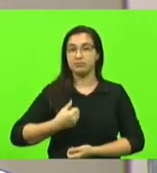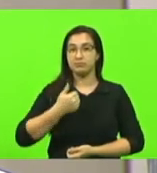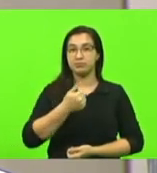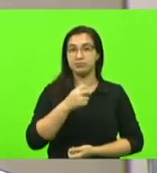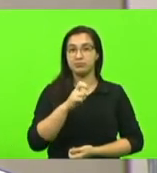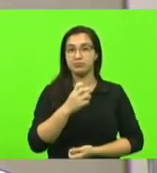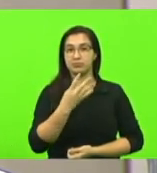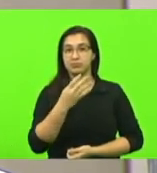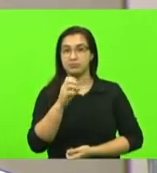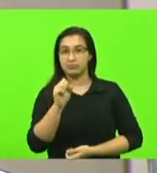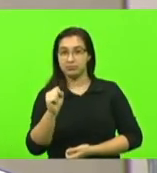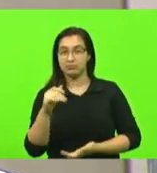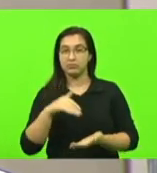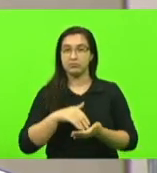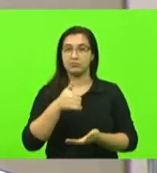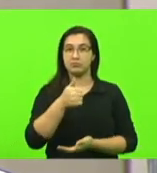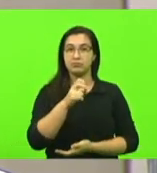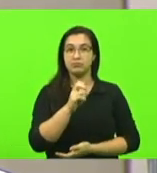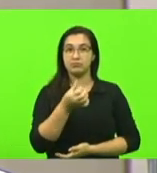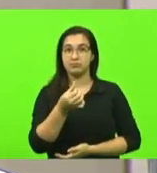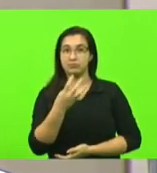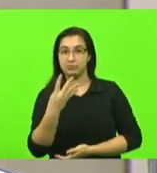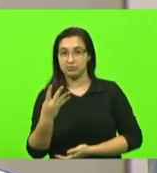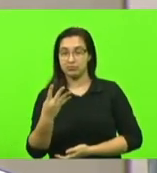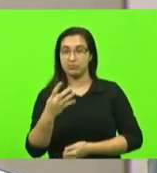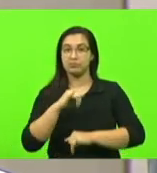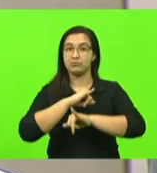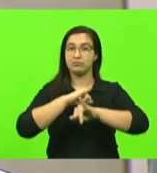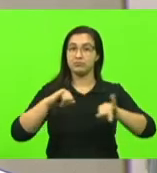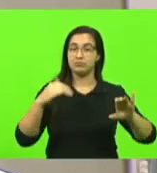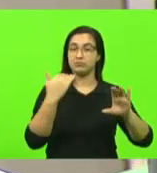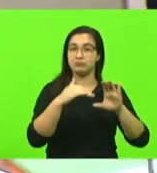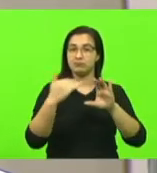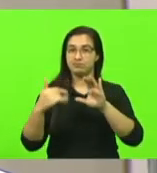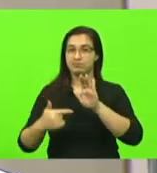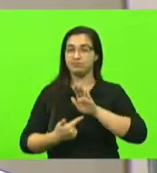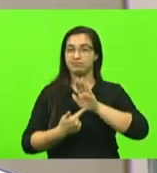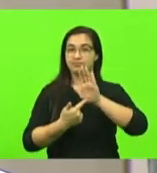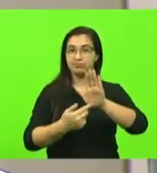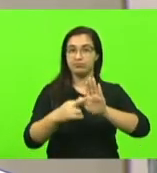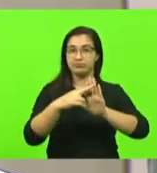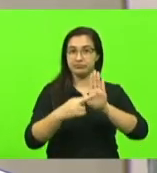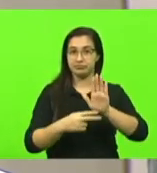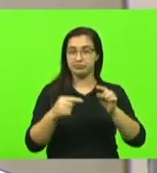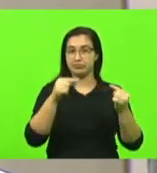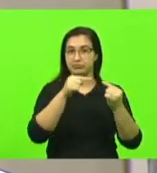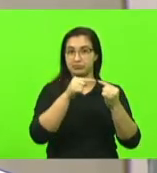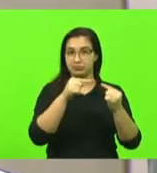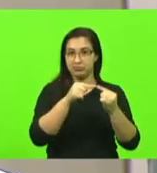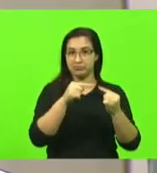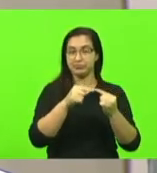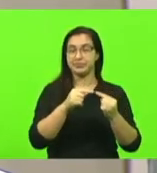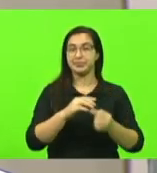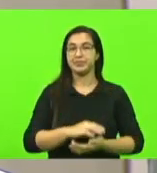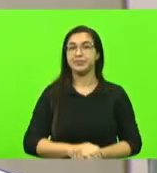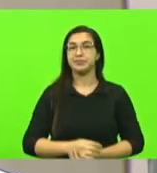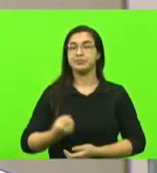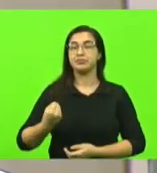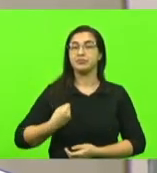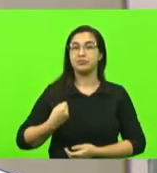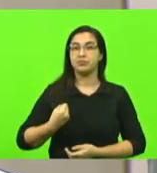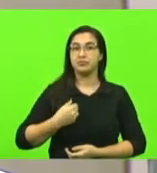1548 a 1564. Esta presidência comunica aos destinatários, conforme determina o regimento interno, as seguintes indicações.